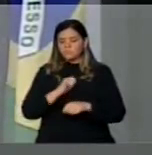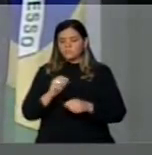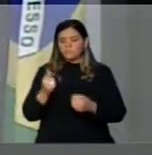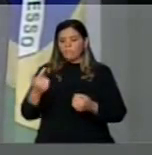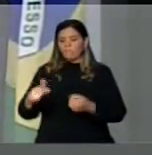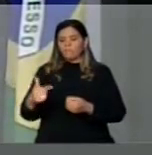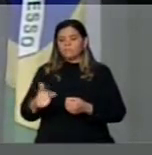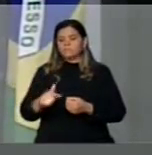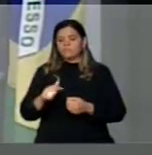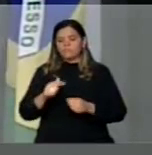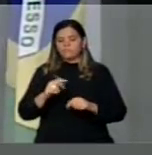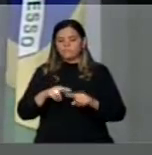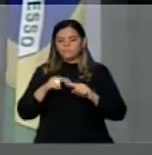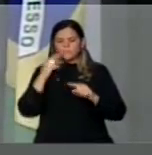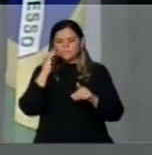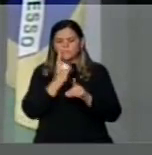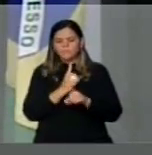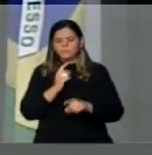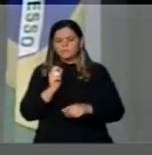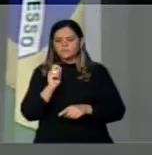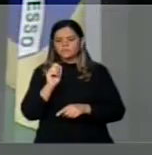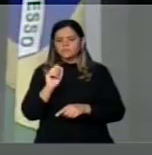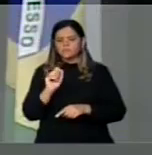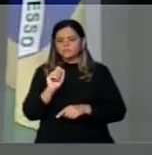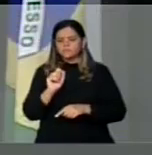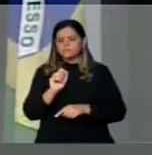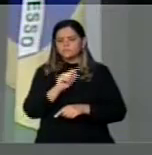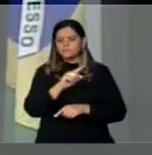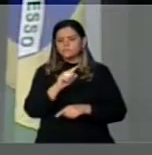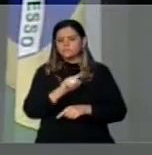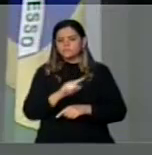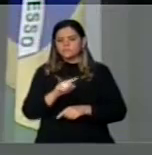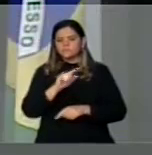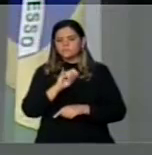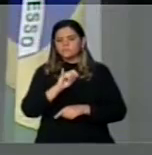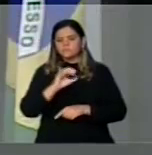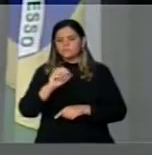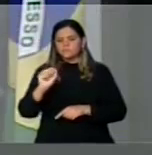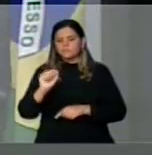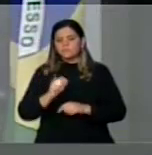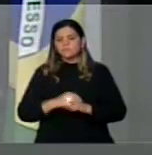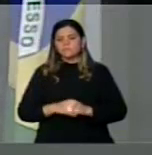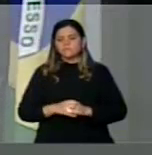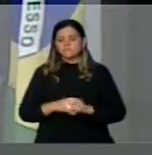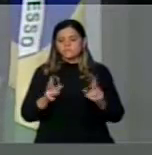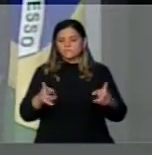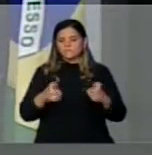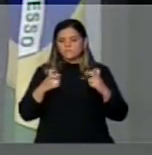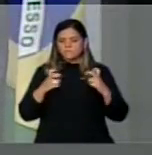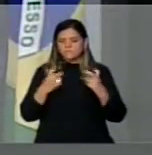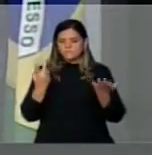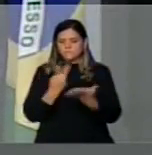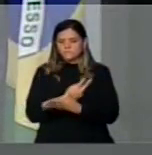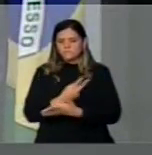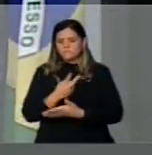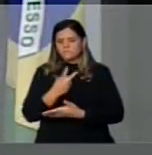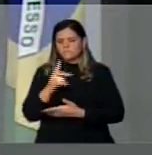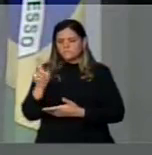aonde a percepção dos casos não foi feita pelo